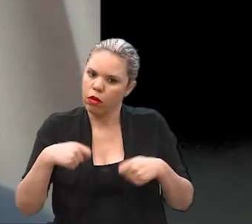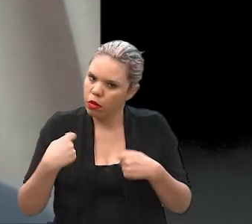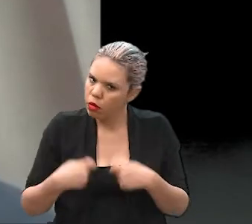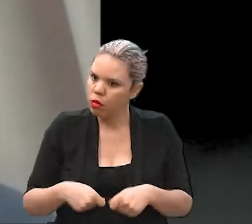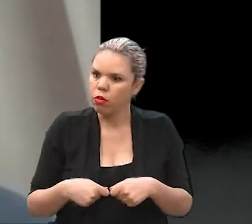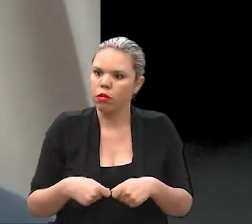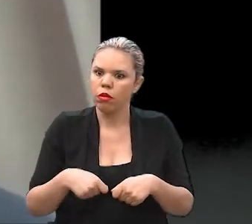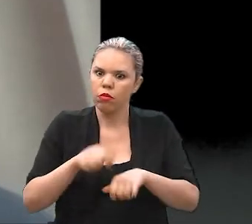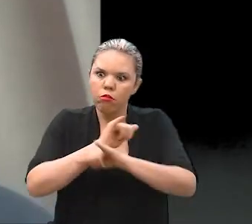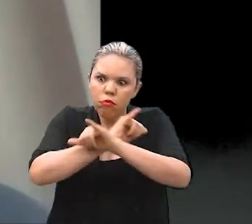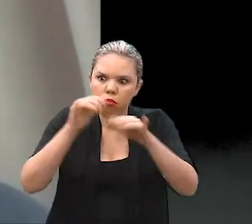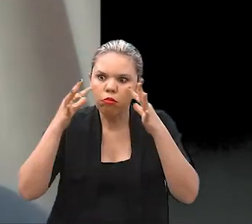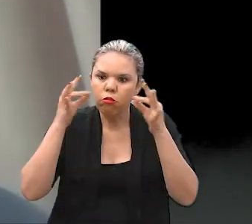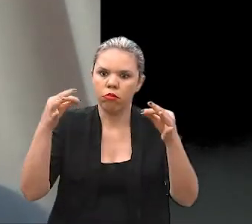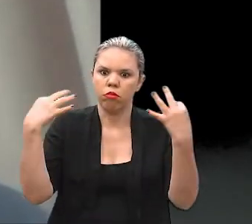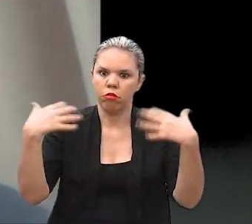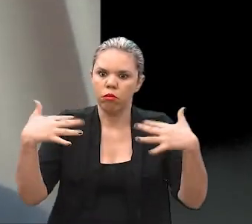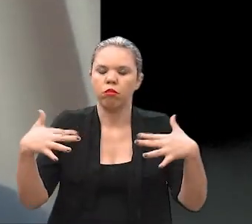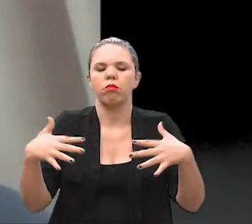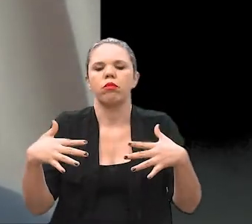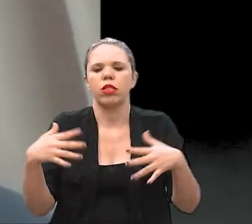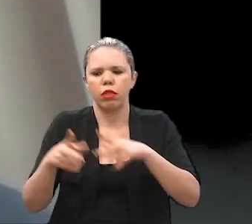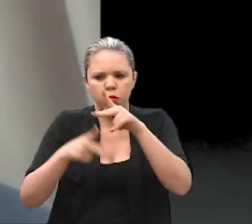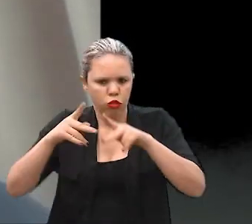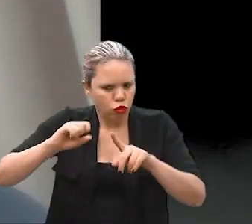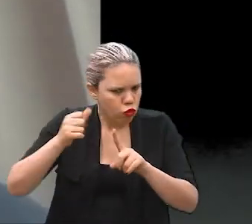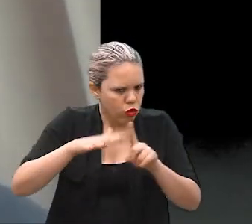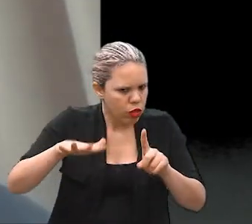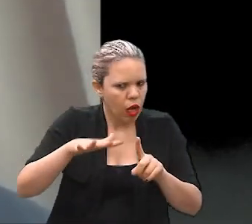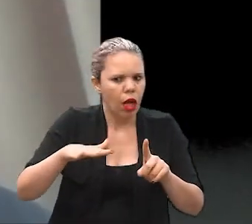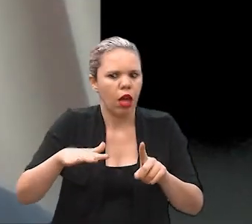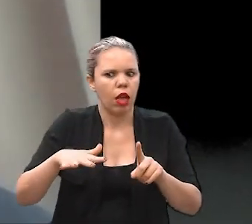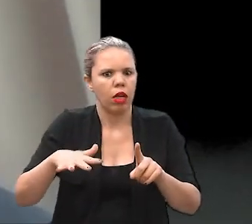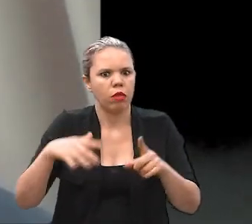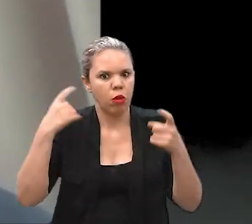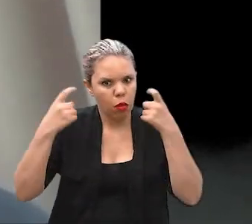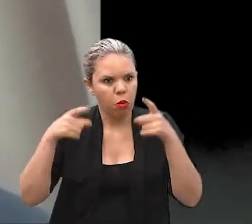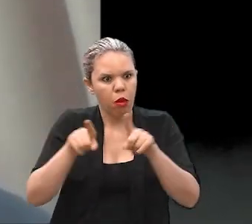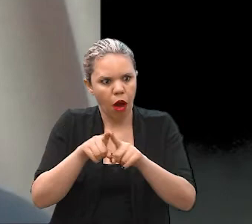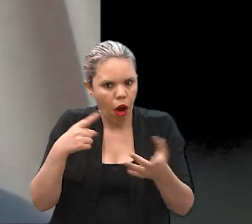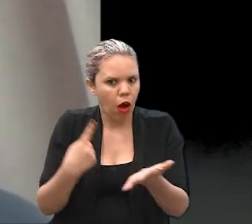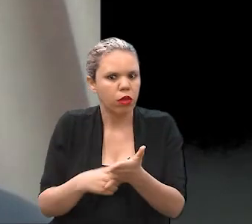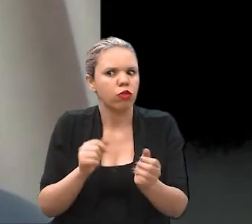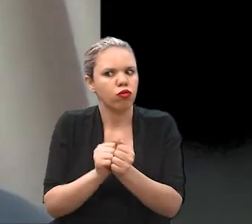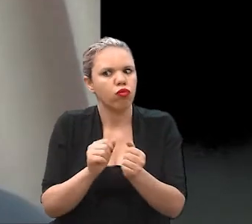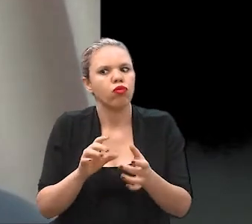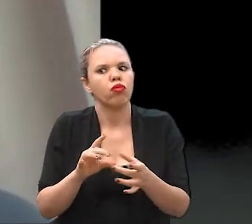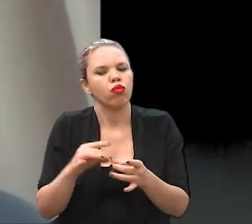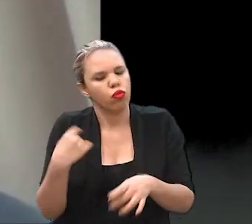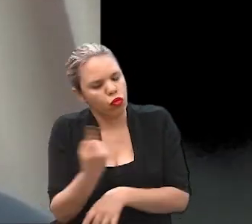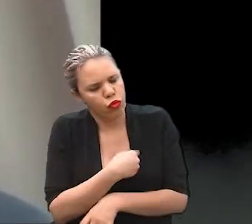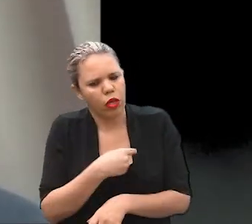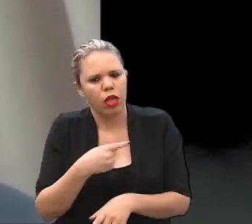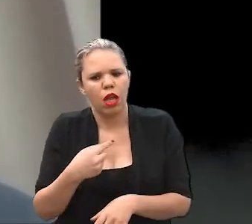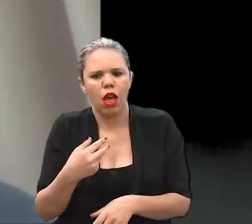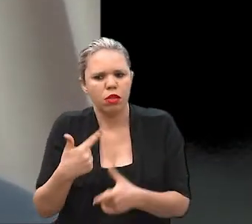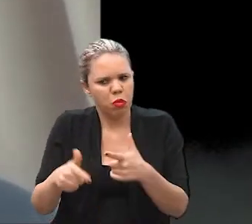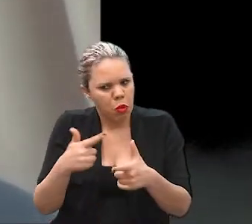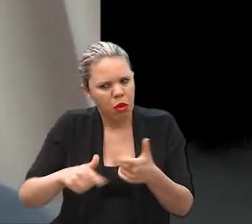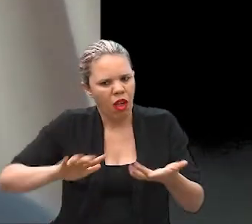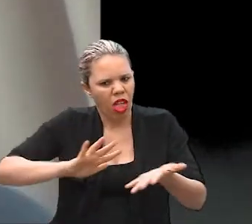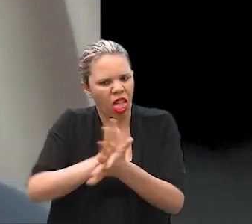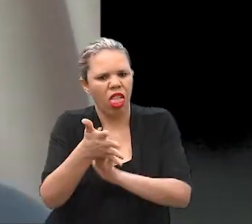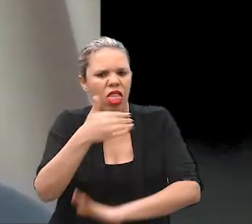chamar a atenção do conjunto da sociedade, porque esse problema da discriminação racial, dos